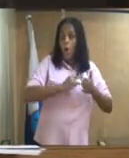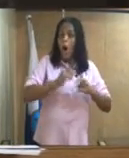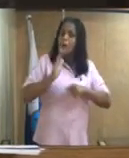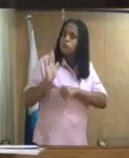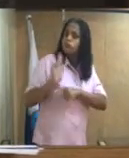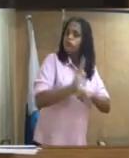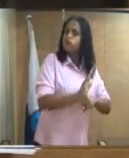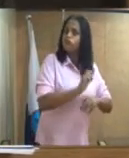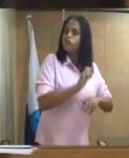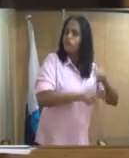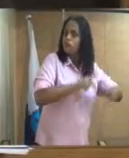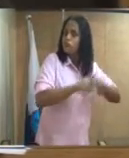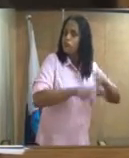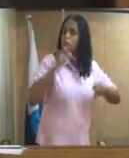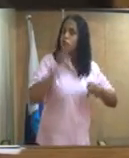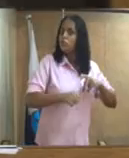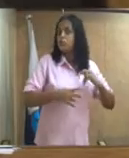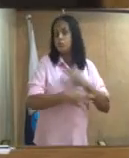cidade.